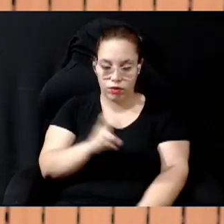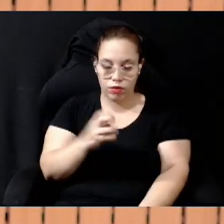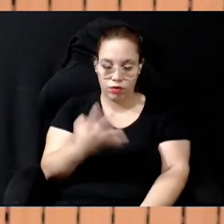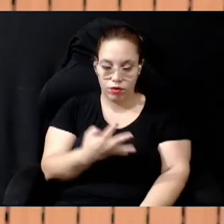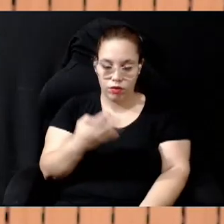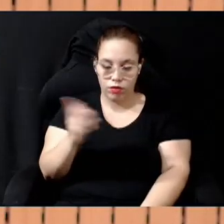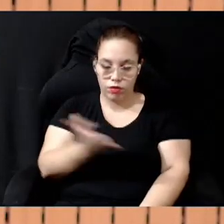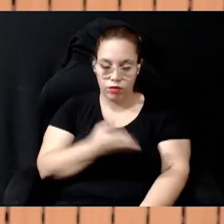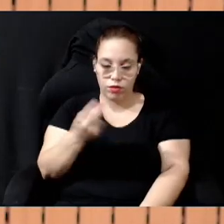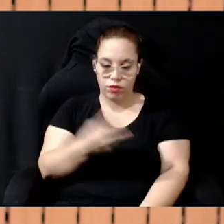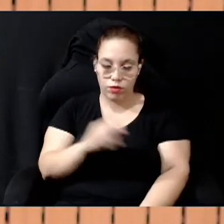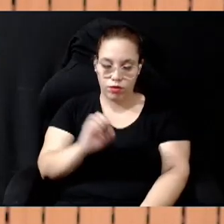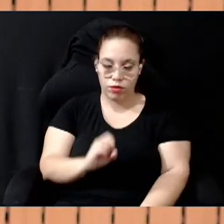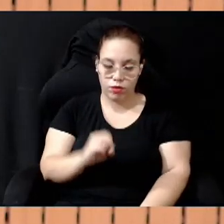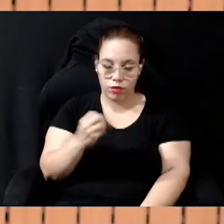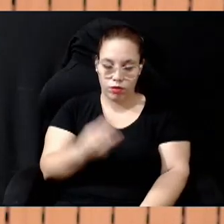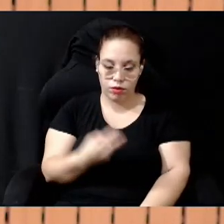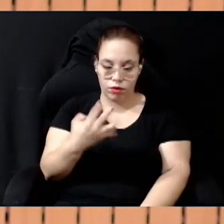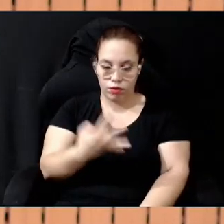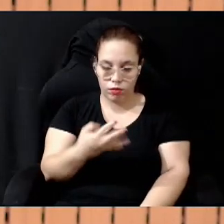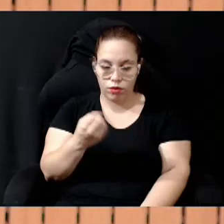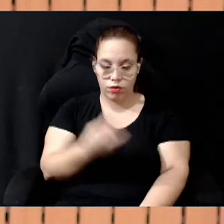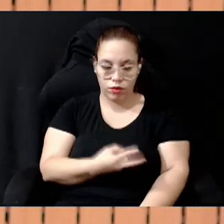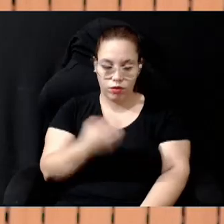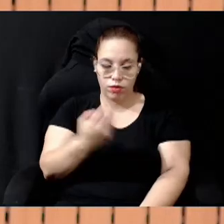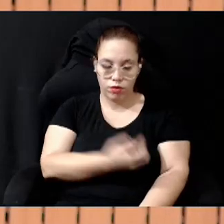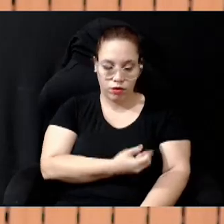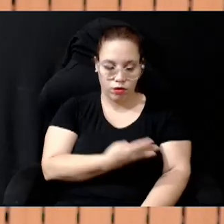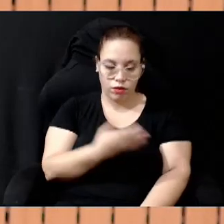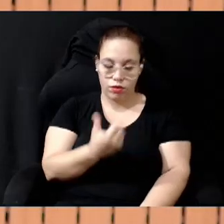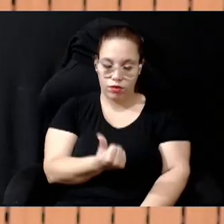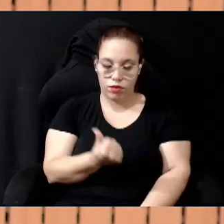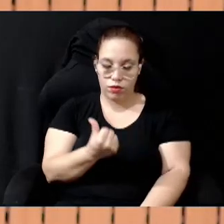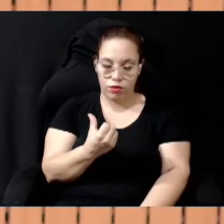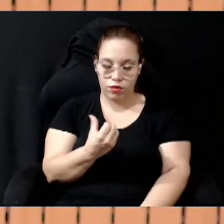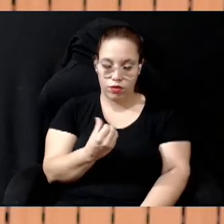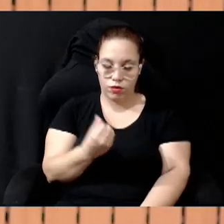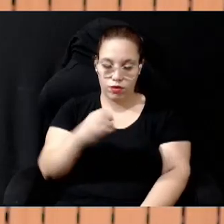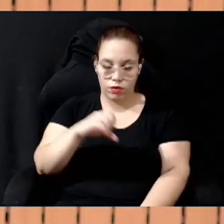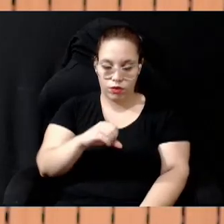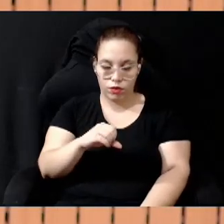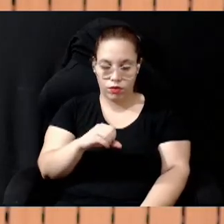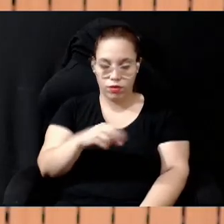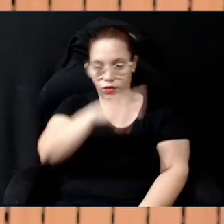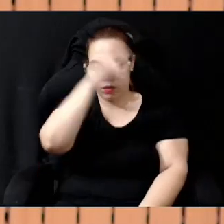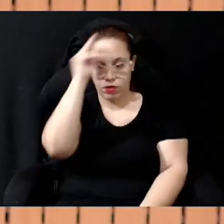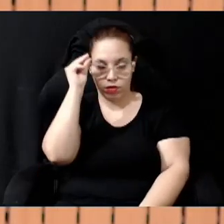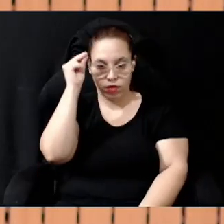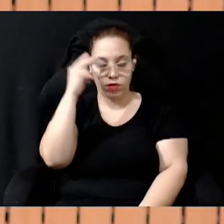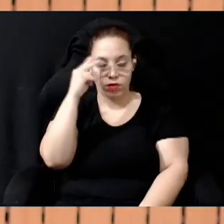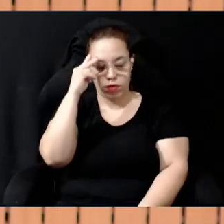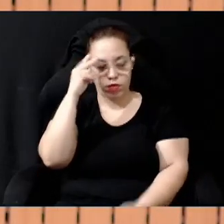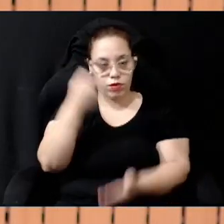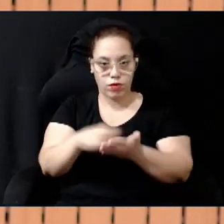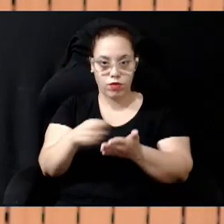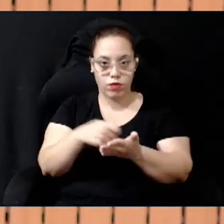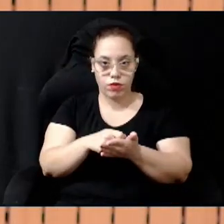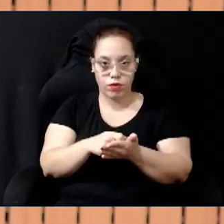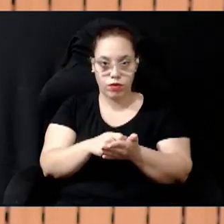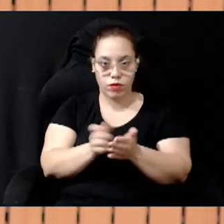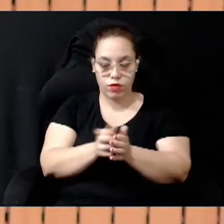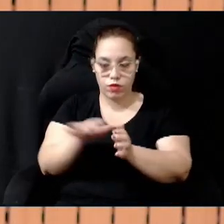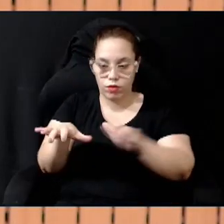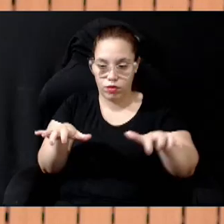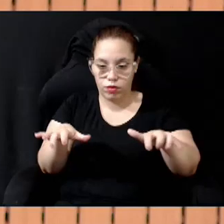54/2024, processo 241698, de autoria do prefeito municipal, que desafeta bens públicos municipais e